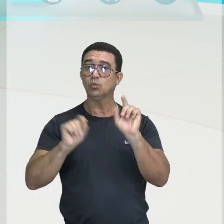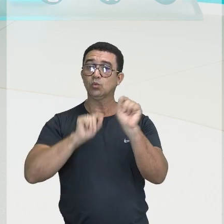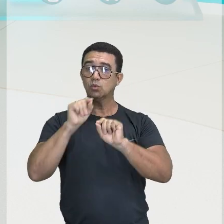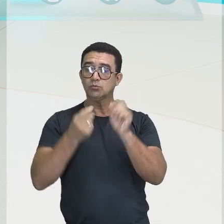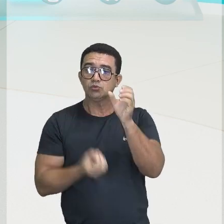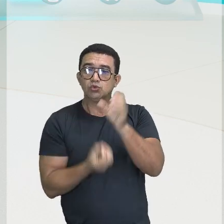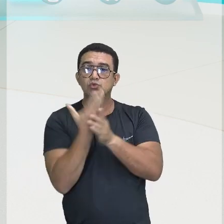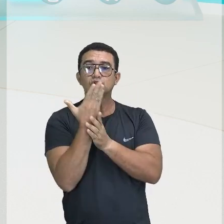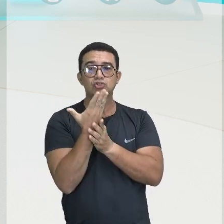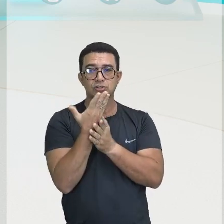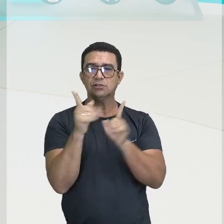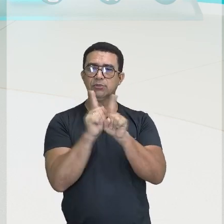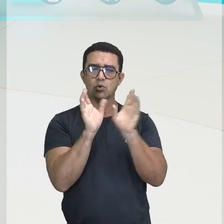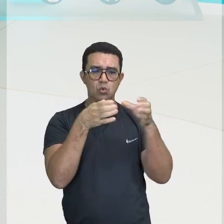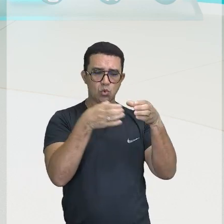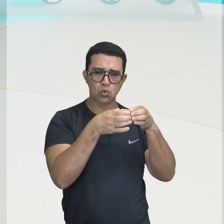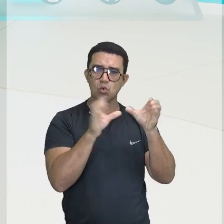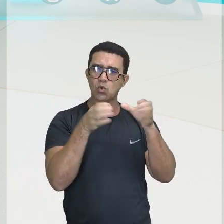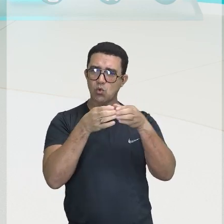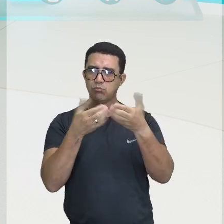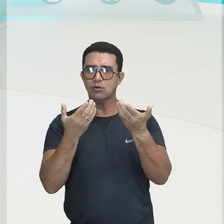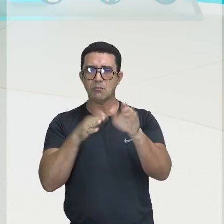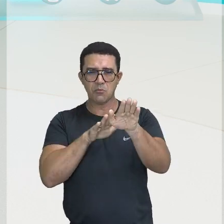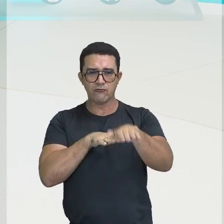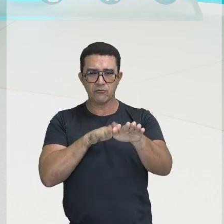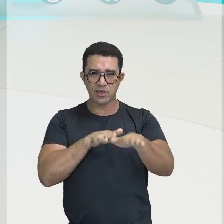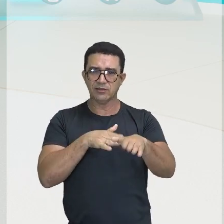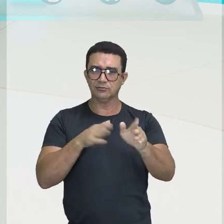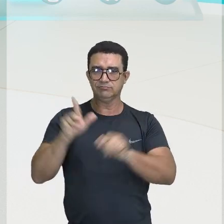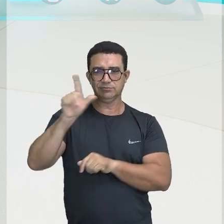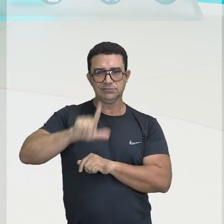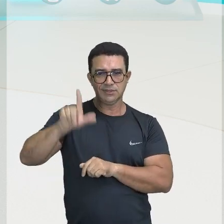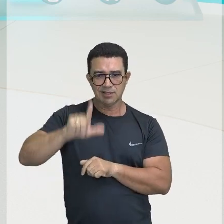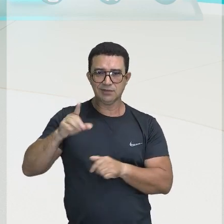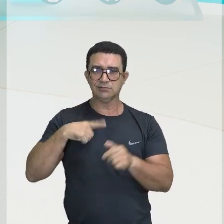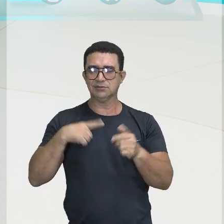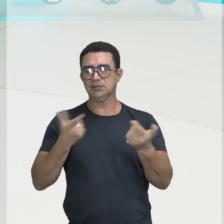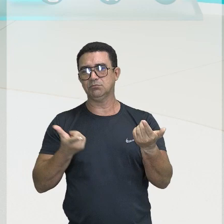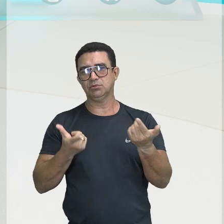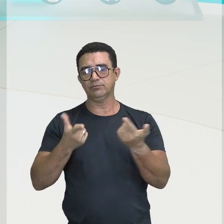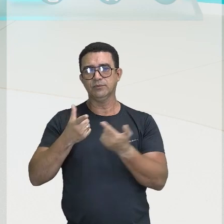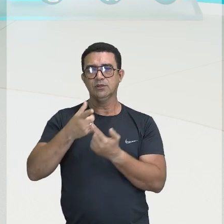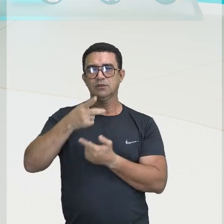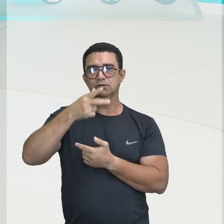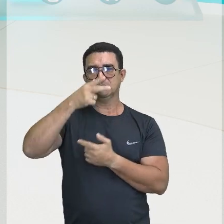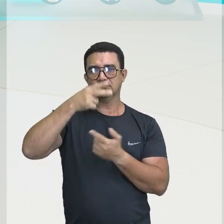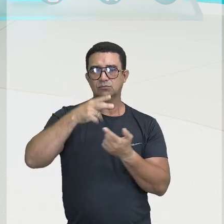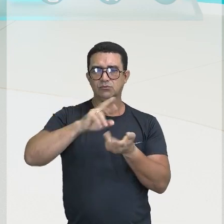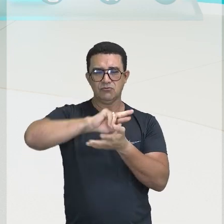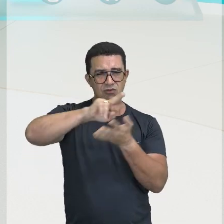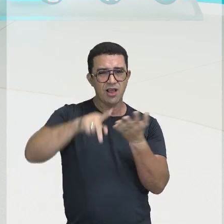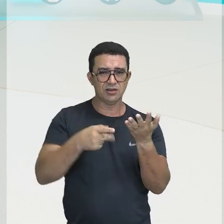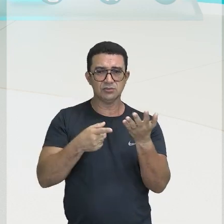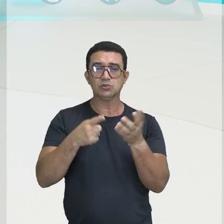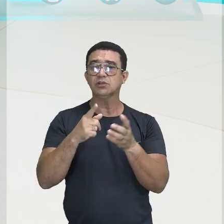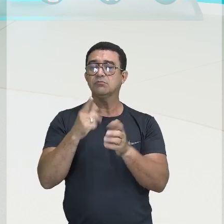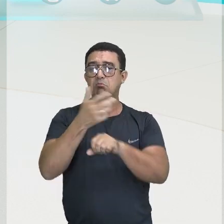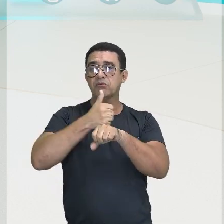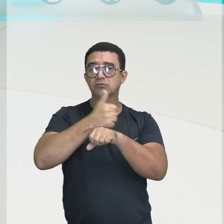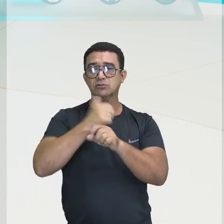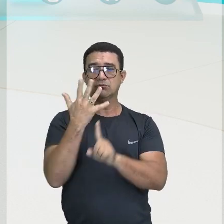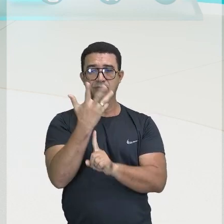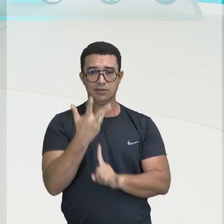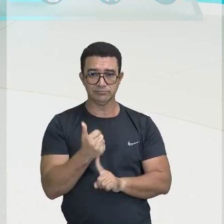surgimento das vanguardas, que é o expressionismo, o cubismo, o surrealista, onde os artistas